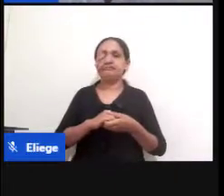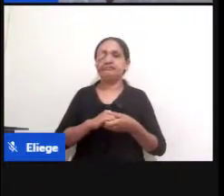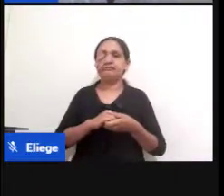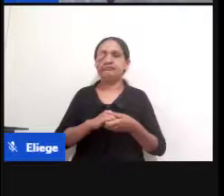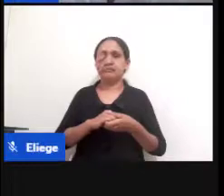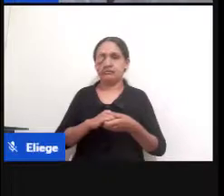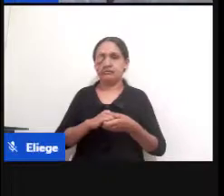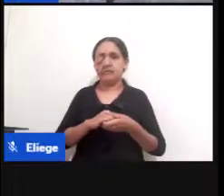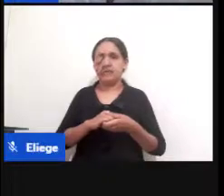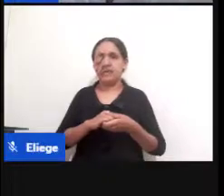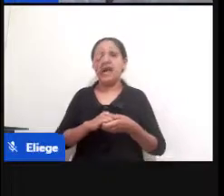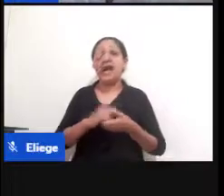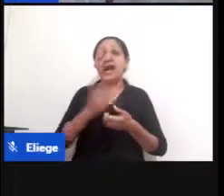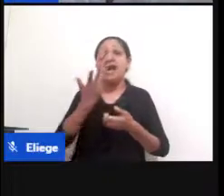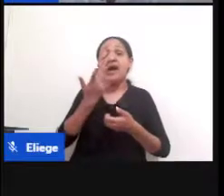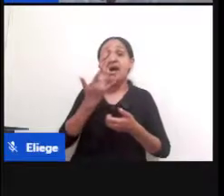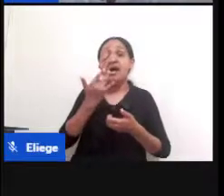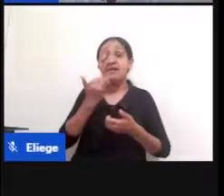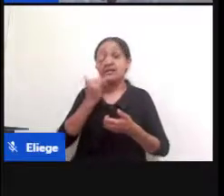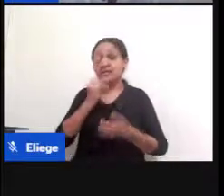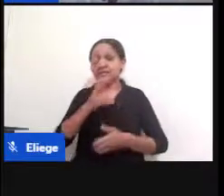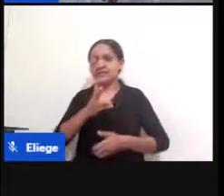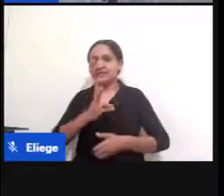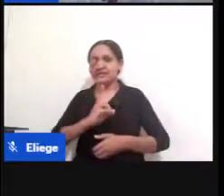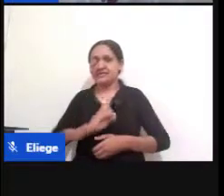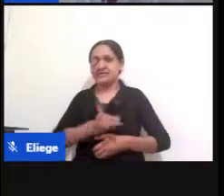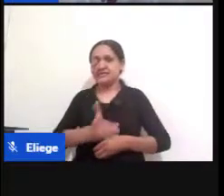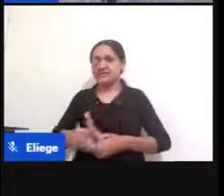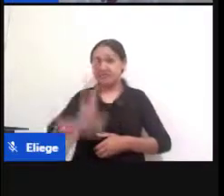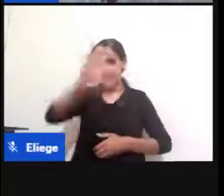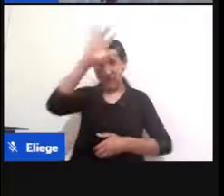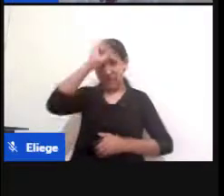A criança sempre aprende com o movimento.